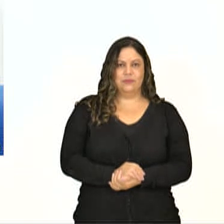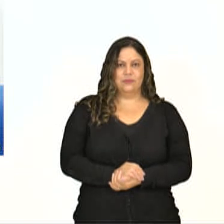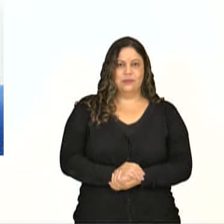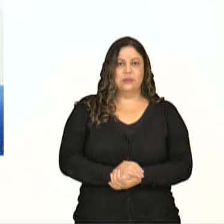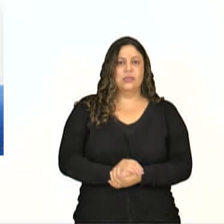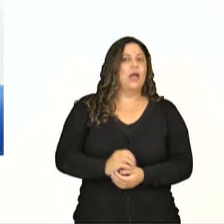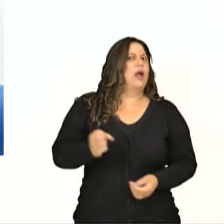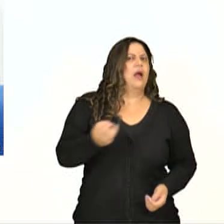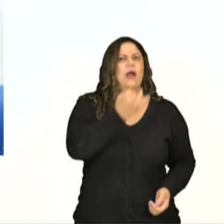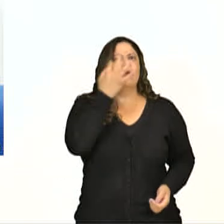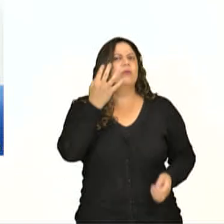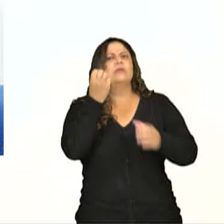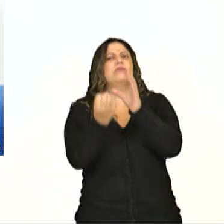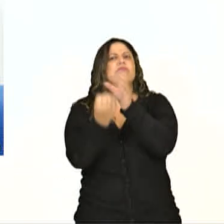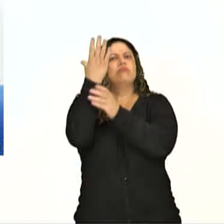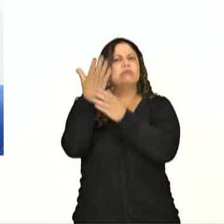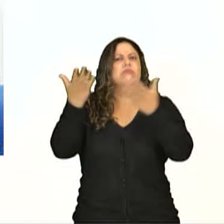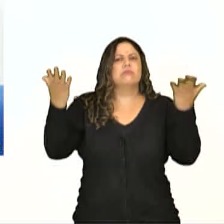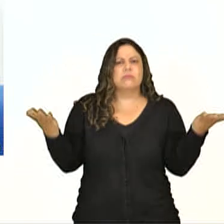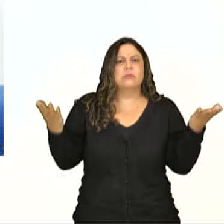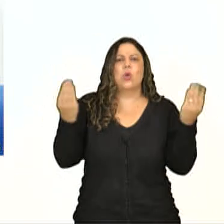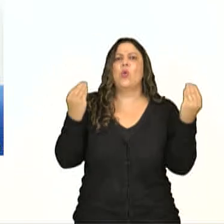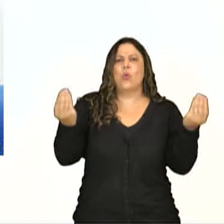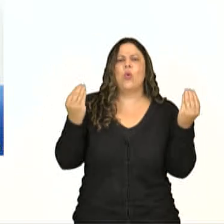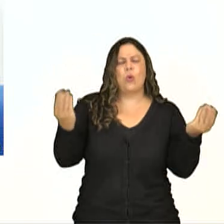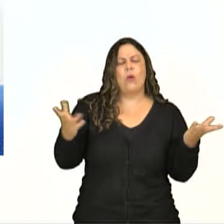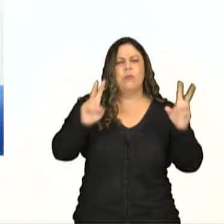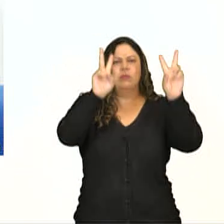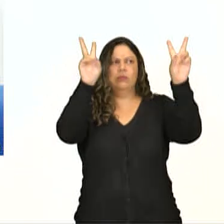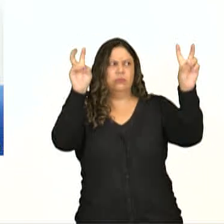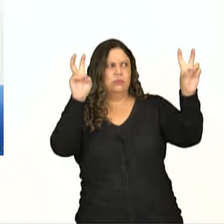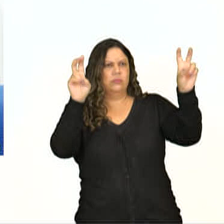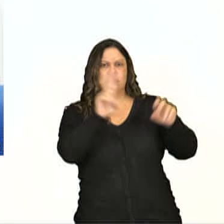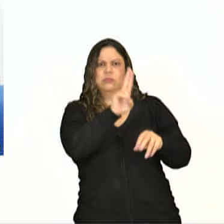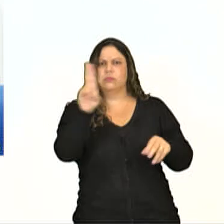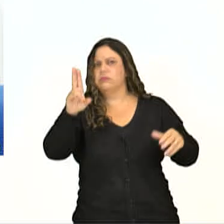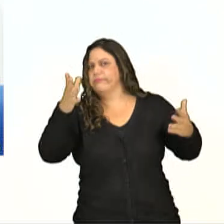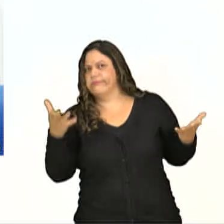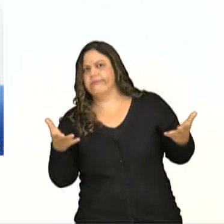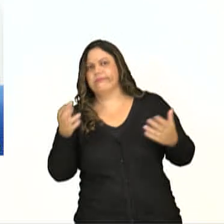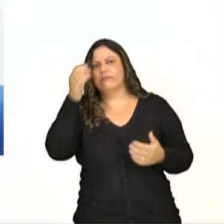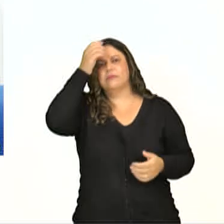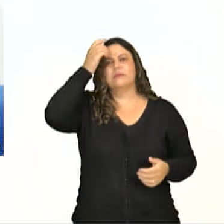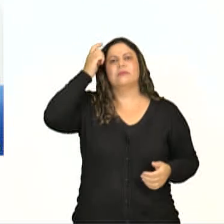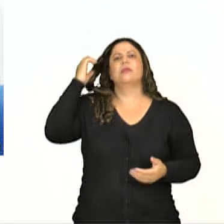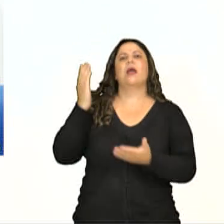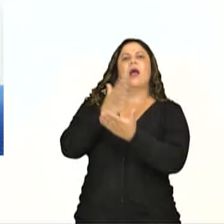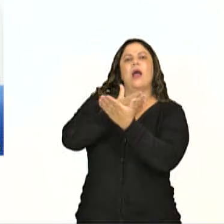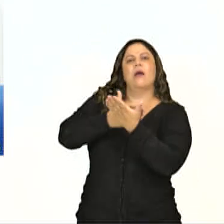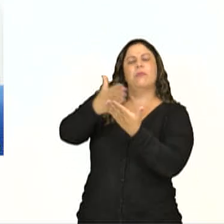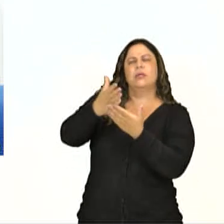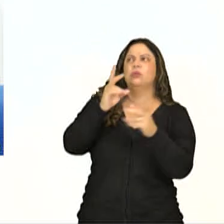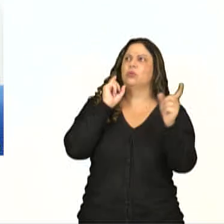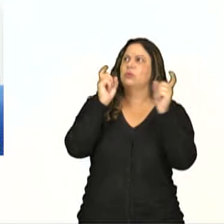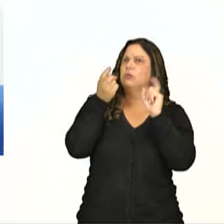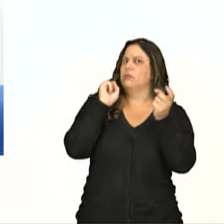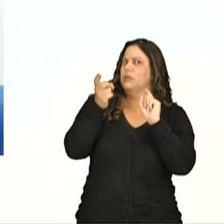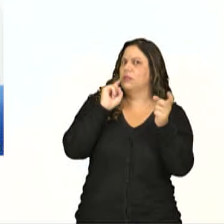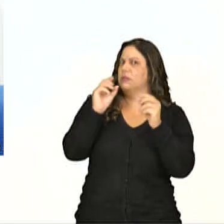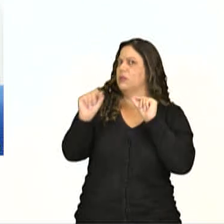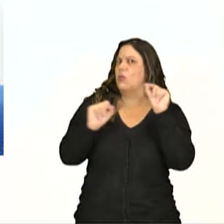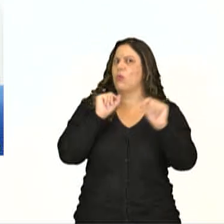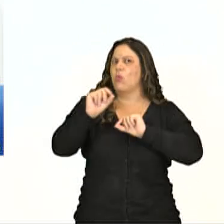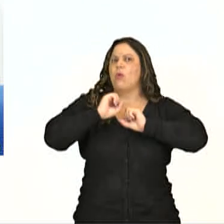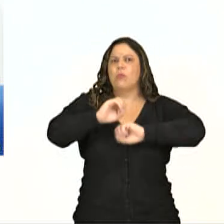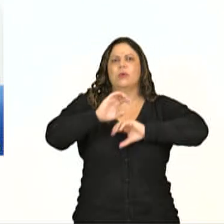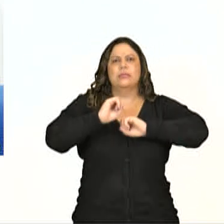Quando que surgiu? Lembra aquela pergunta? Como que surgiu o termo ou o nome? Então, surgiu a partir de uma preocupação de como ensinar a